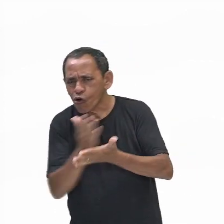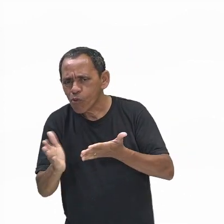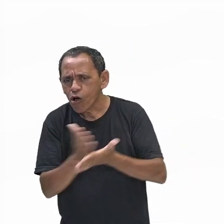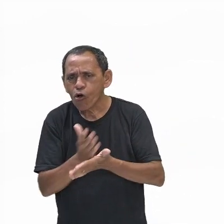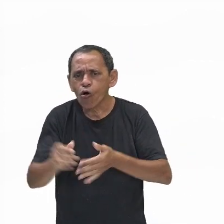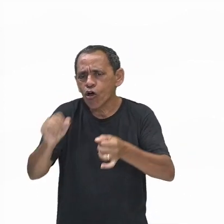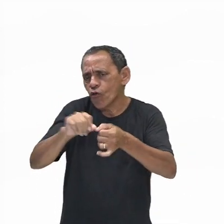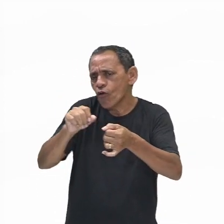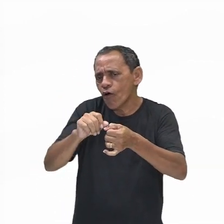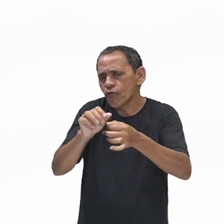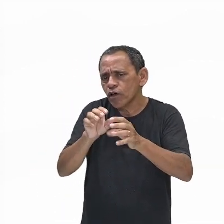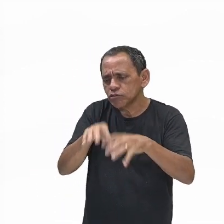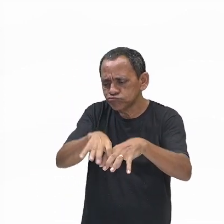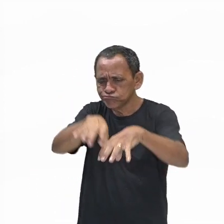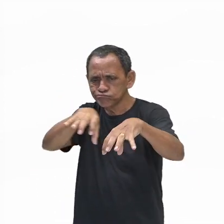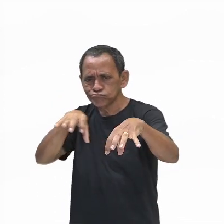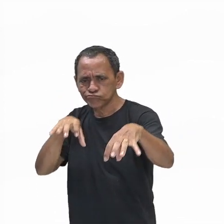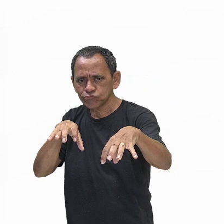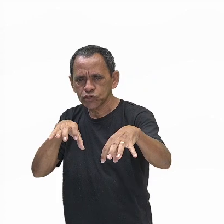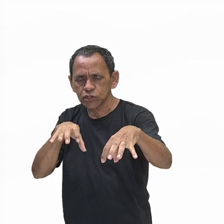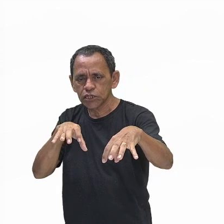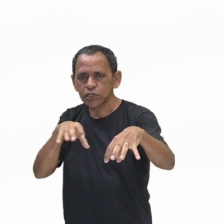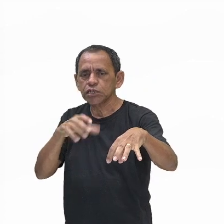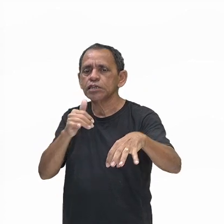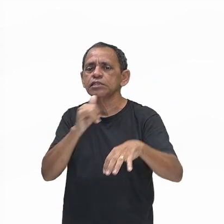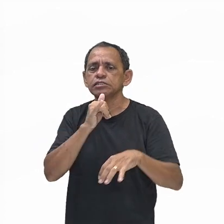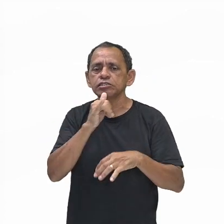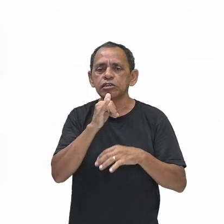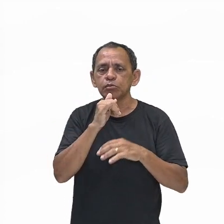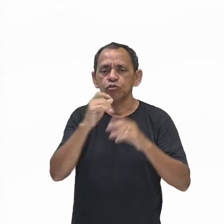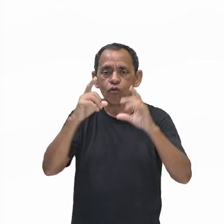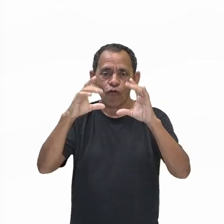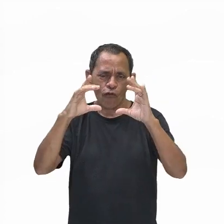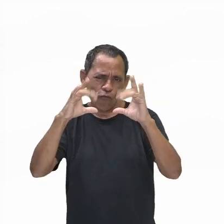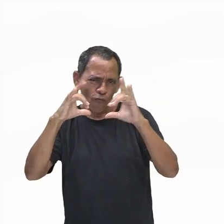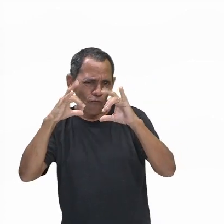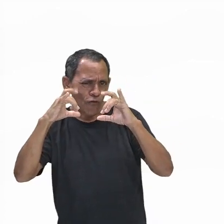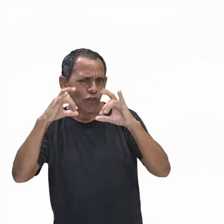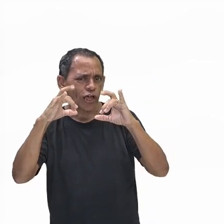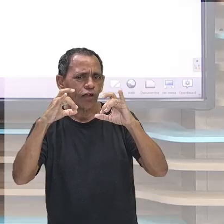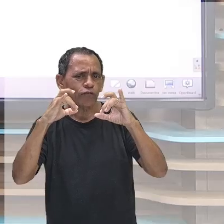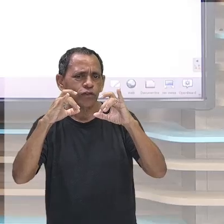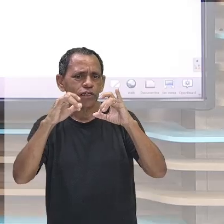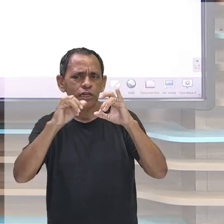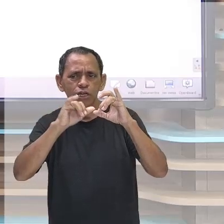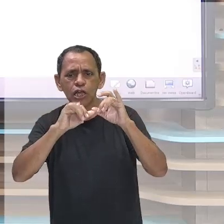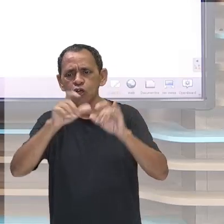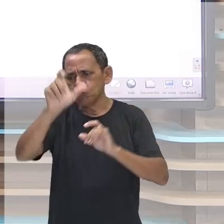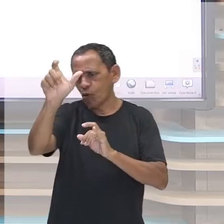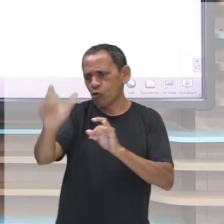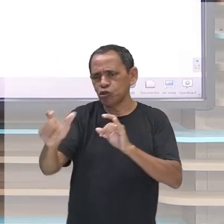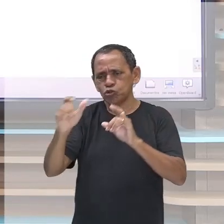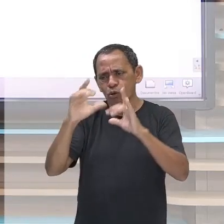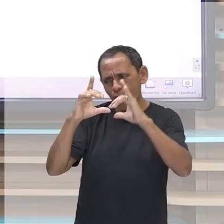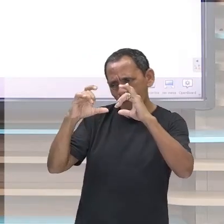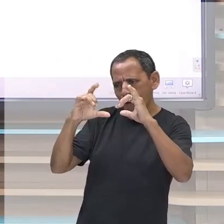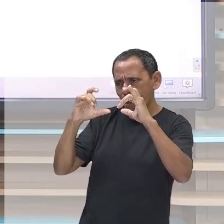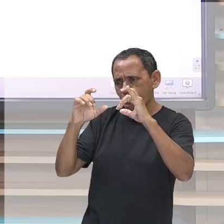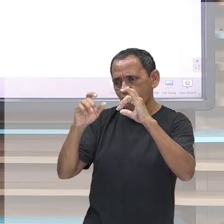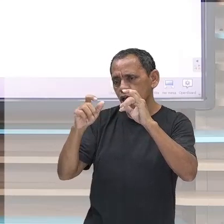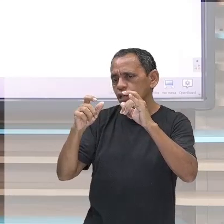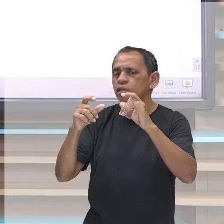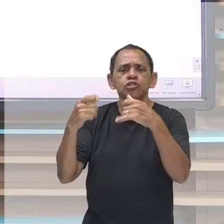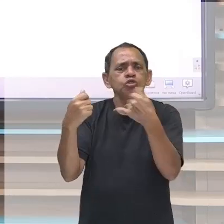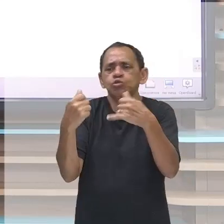é o caso quando você tira uma fotografia de alguém. Não é isso? Você tira a fotografia de uma pessoa, você não precisa estar em